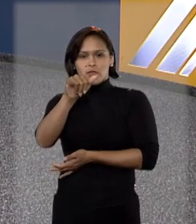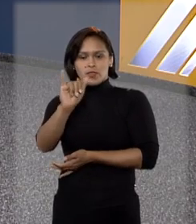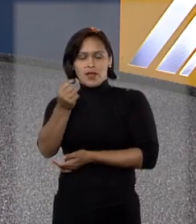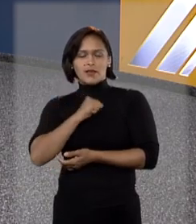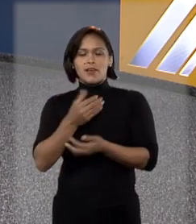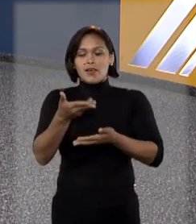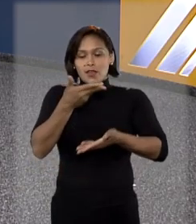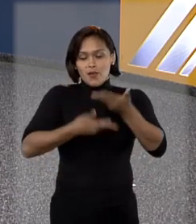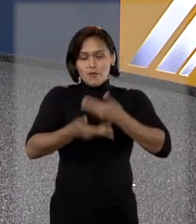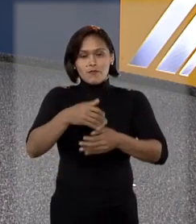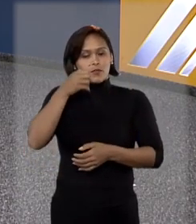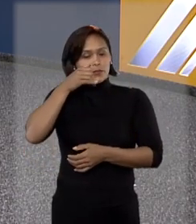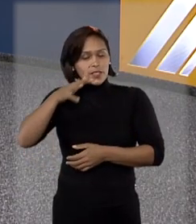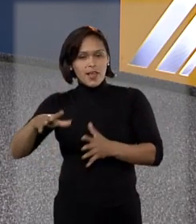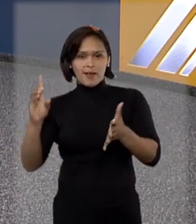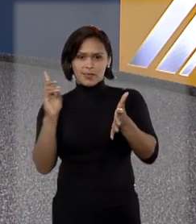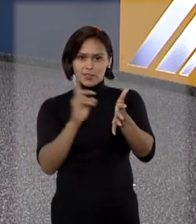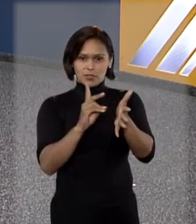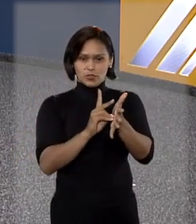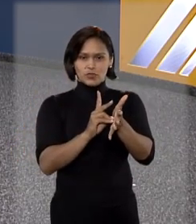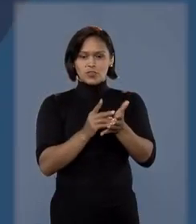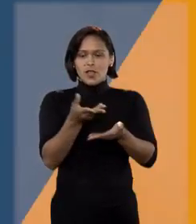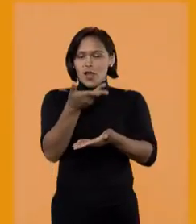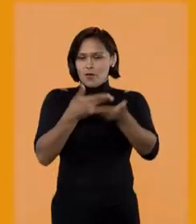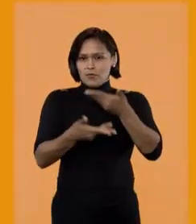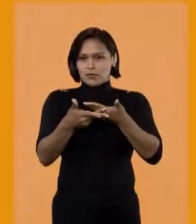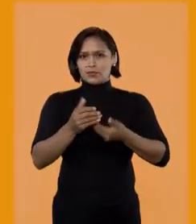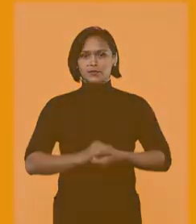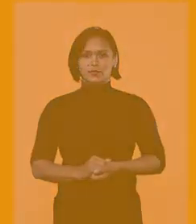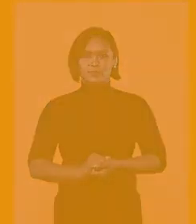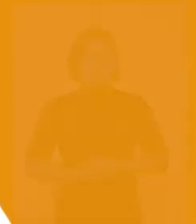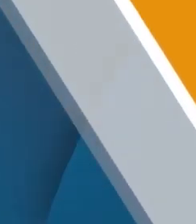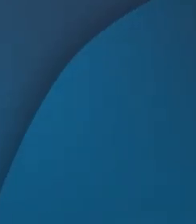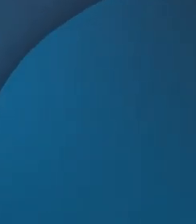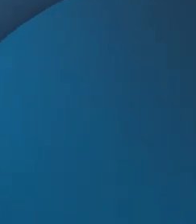em ação que envolve criança indígena. Eu volto em instantes.